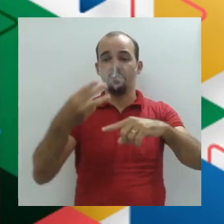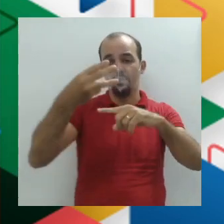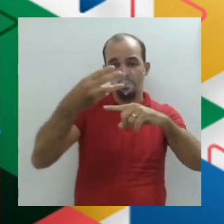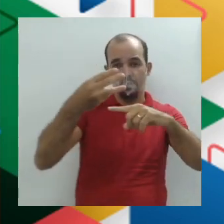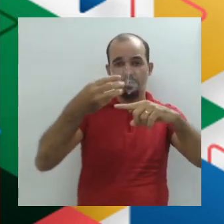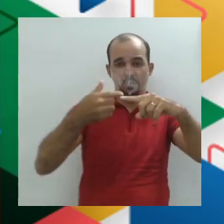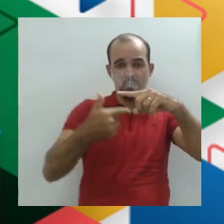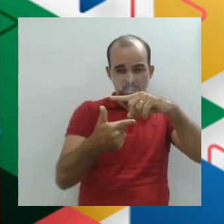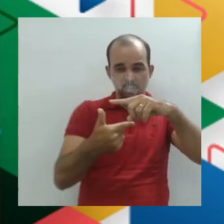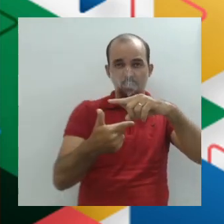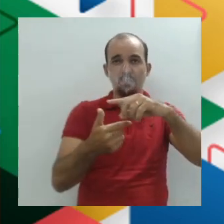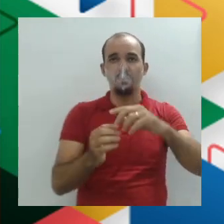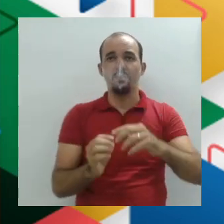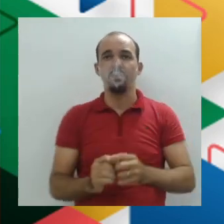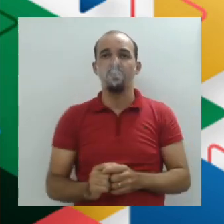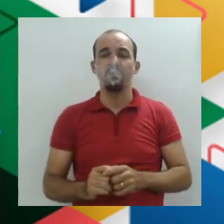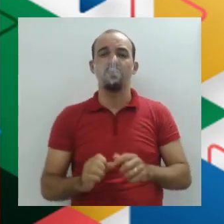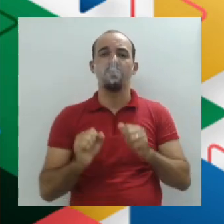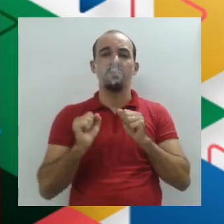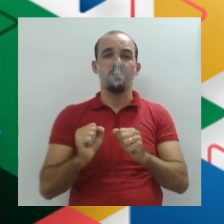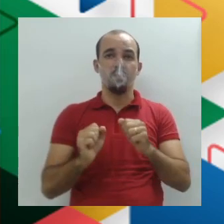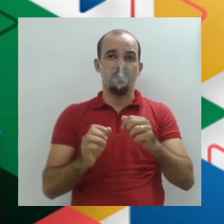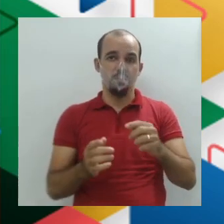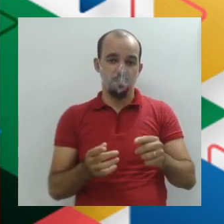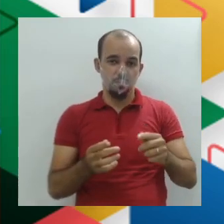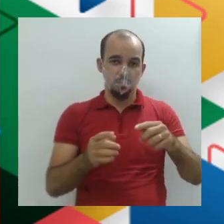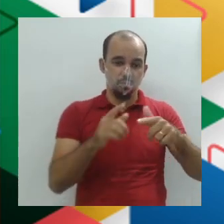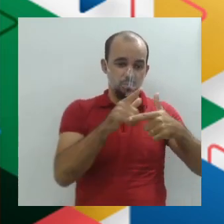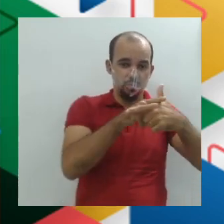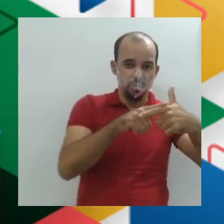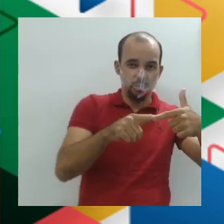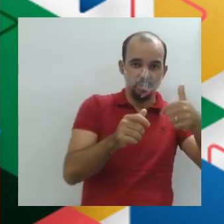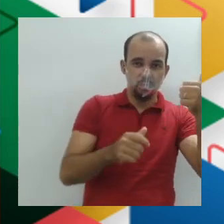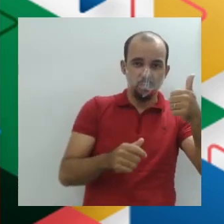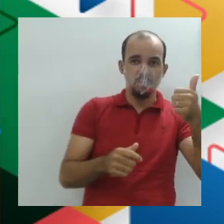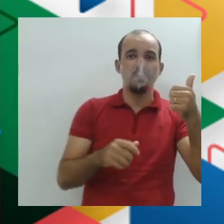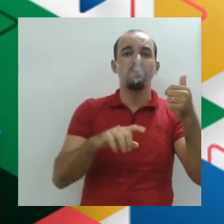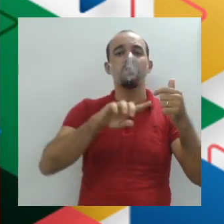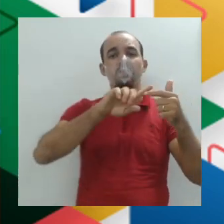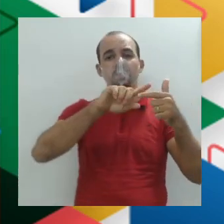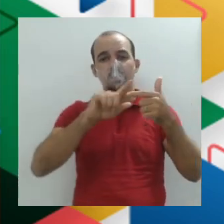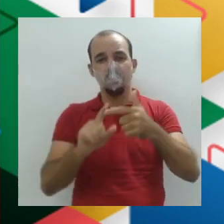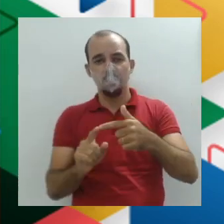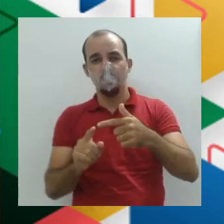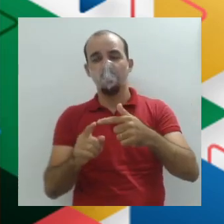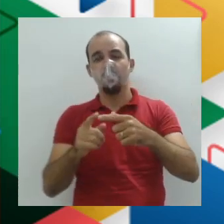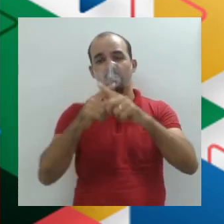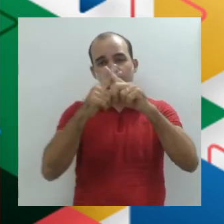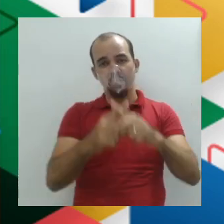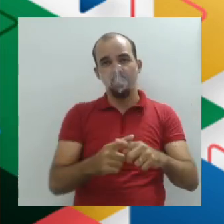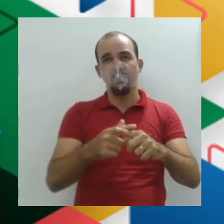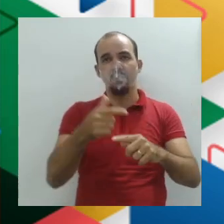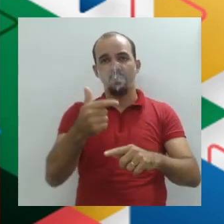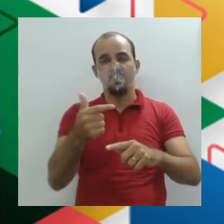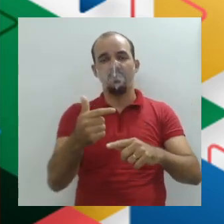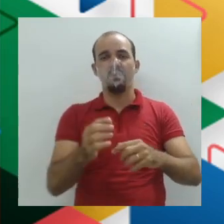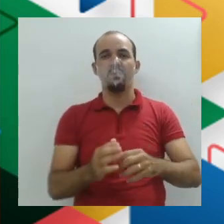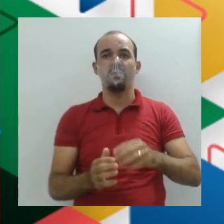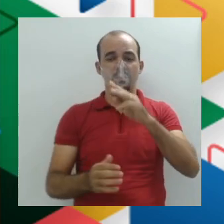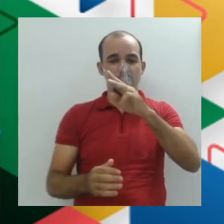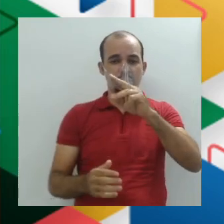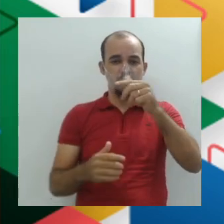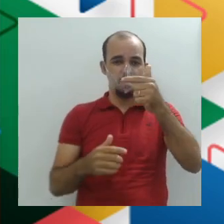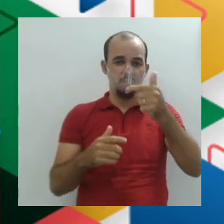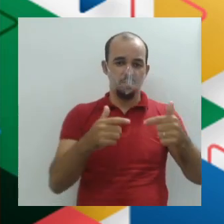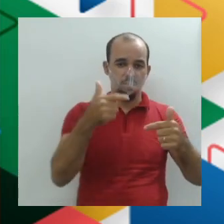e vou multiplicar pelo inverso da segunda. 2 raiz de 3. Opa, cancela 2 com 2, eu tenho